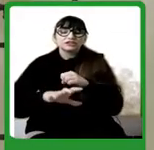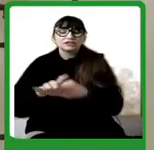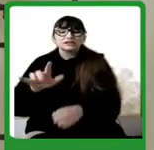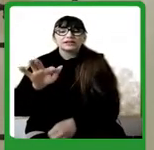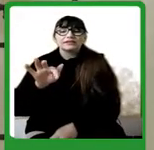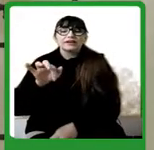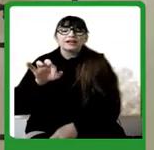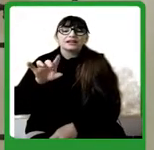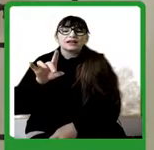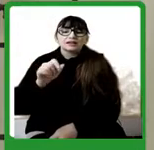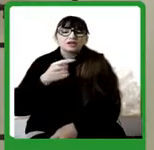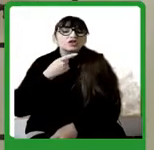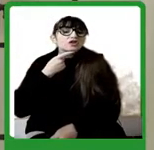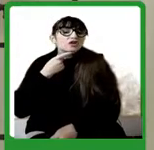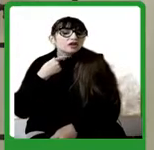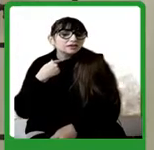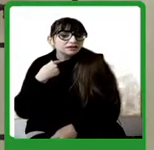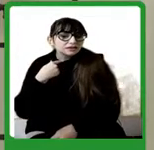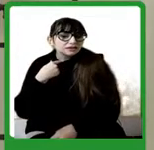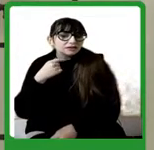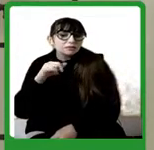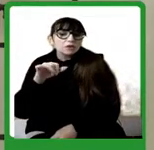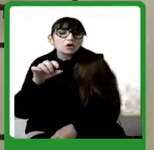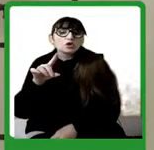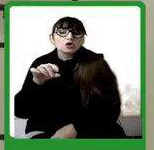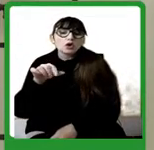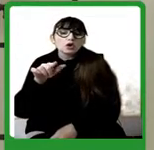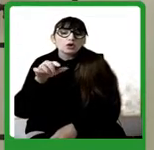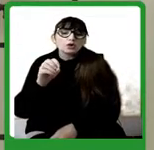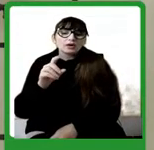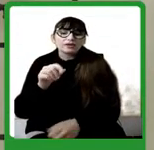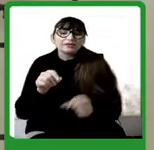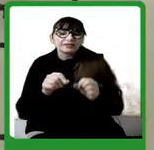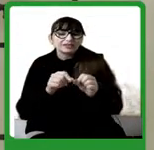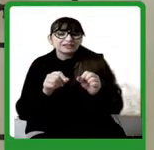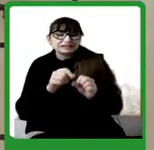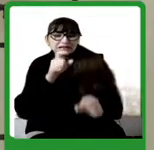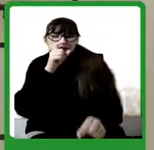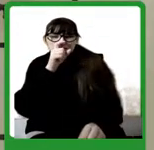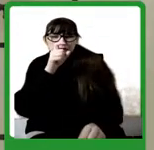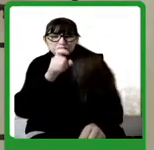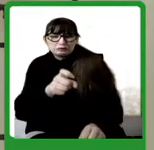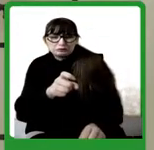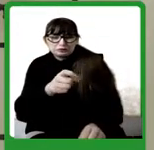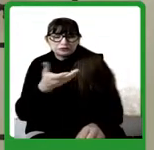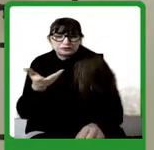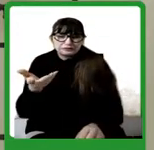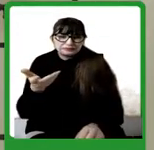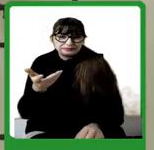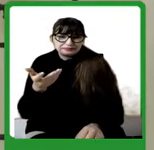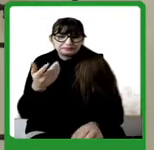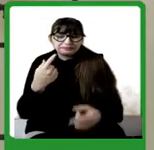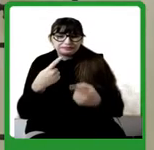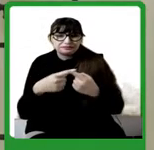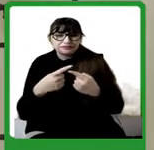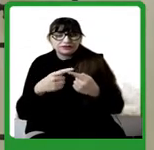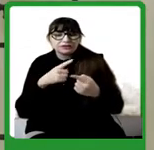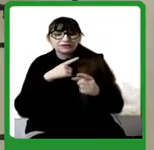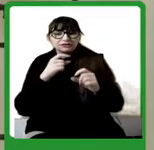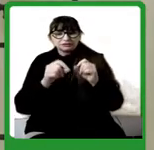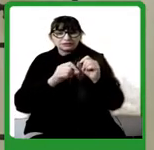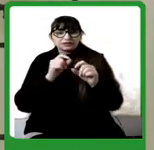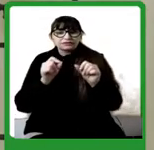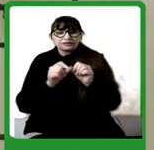de mondongo? O Badin, gente, ele fazia nojo quando tinha mondongo em casa, fazia nojo. Eu tinha que fazer duas